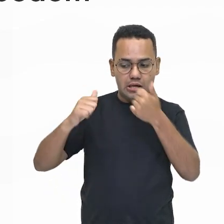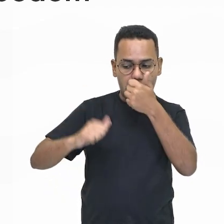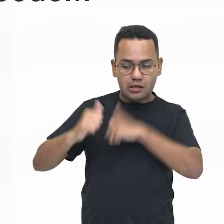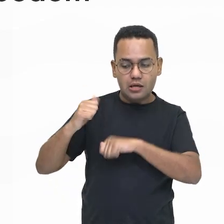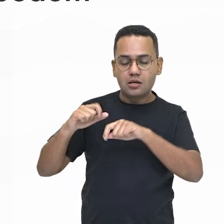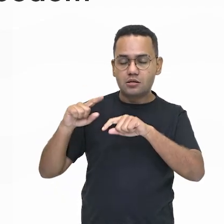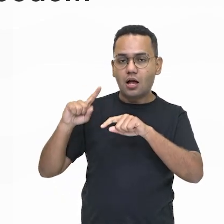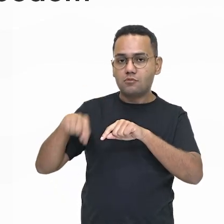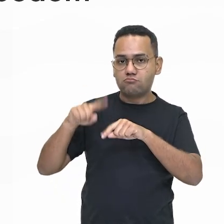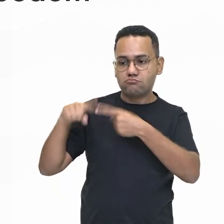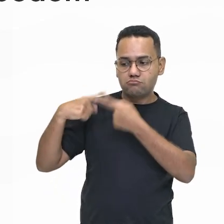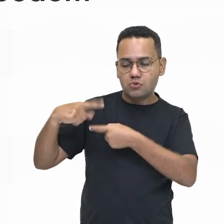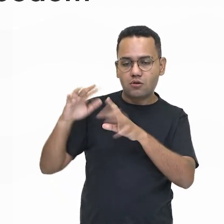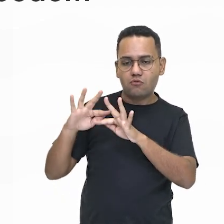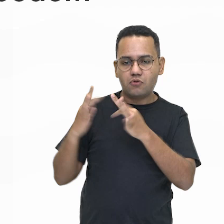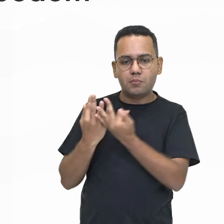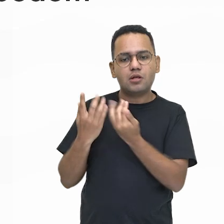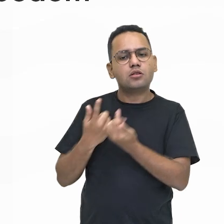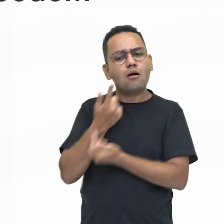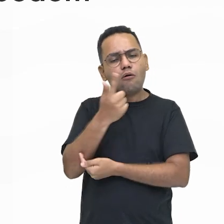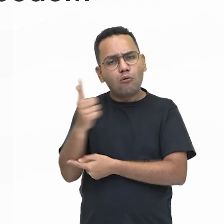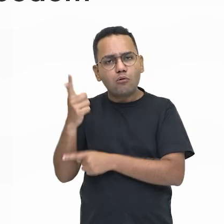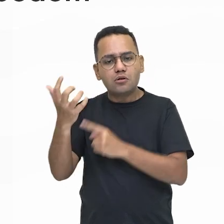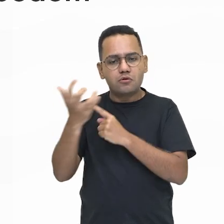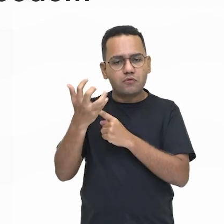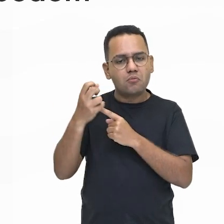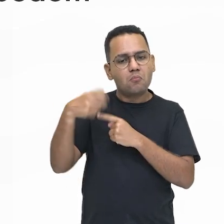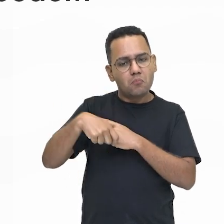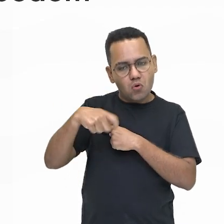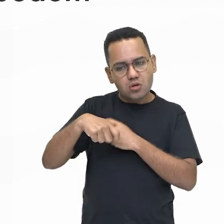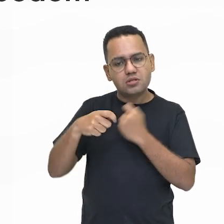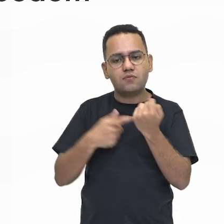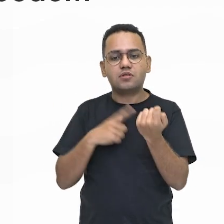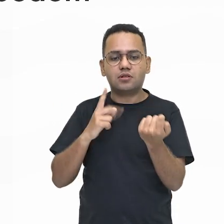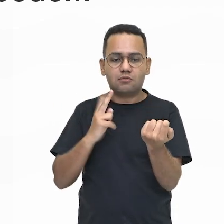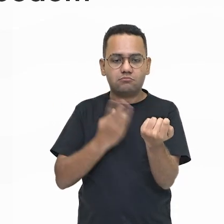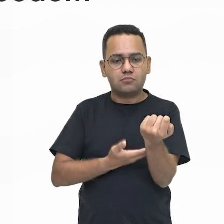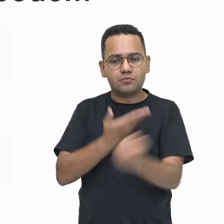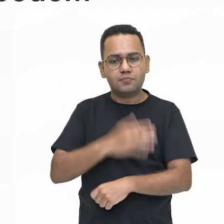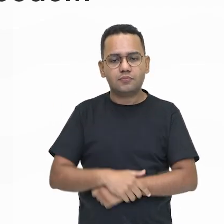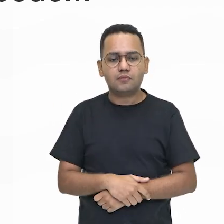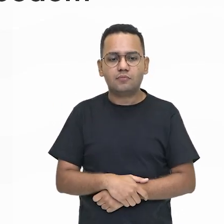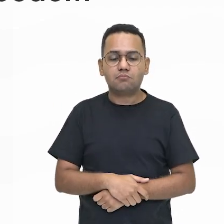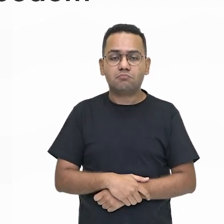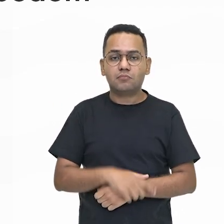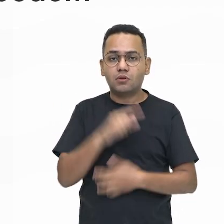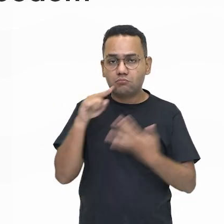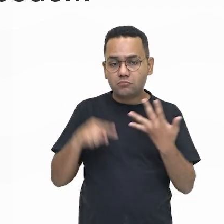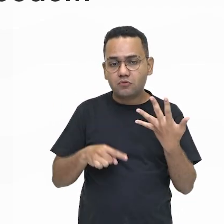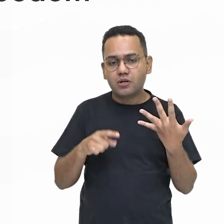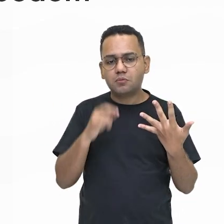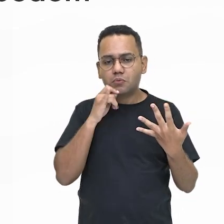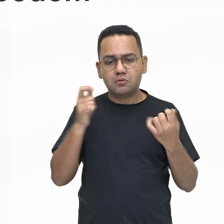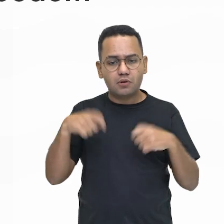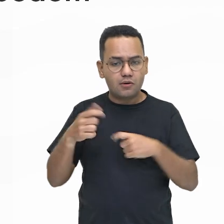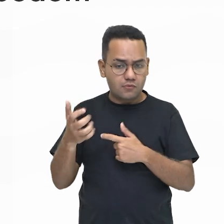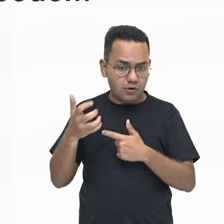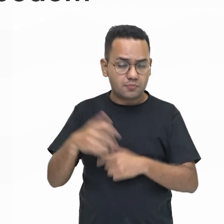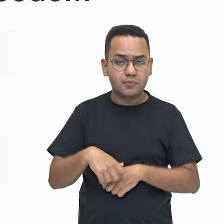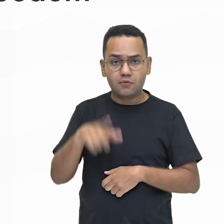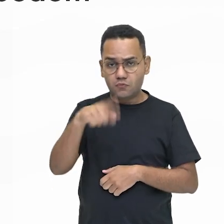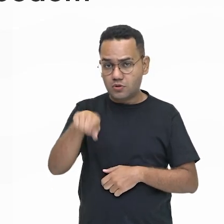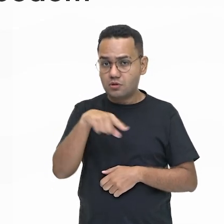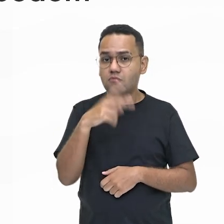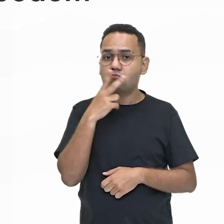outros fatores que podem influenciar no surgimento da pressão alta são fumo, olha aí, você que